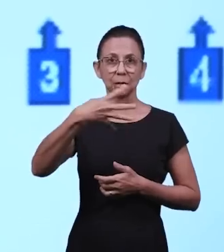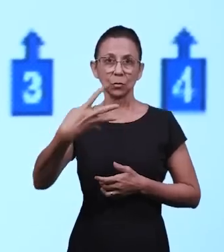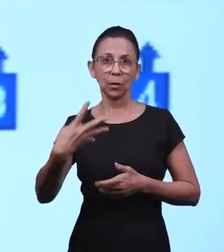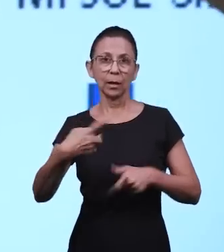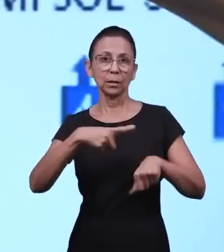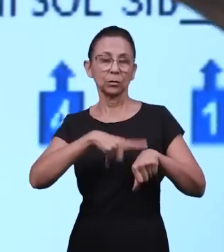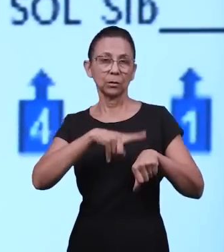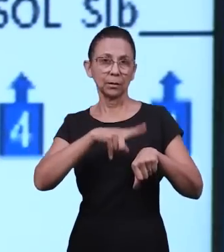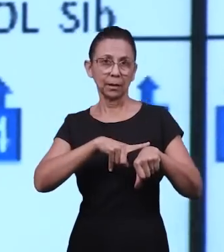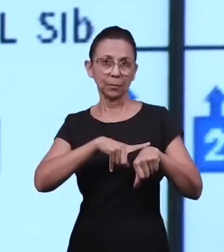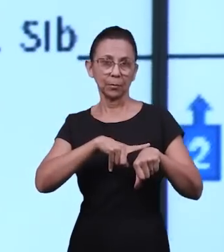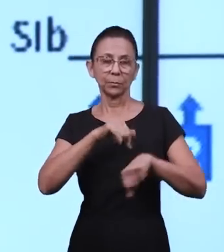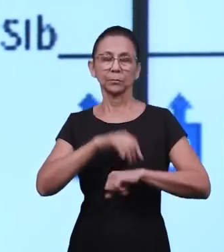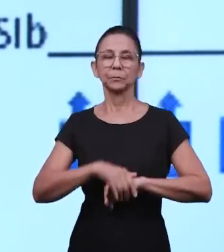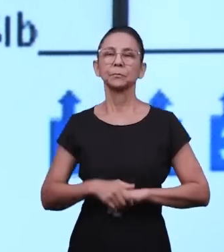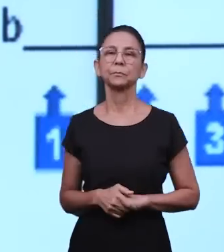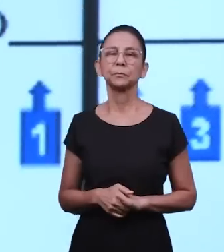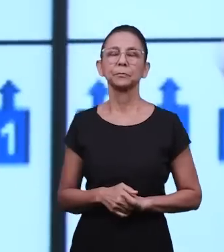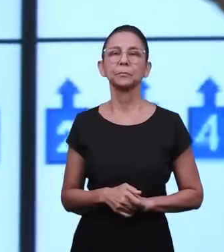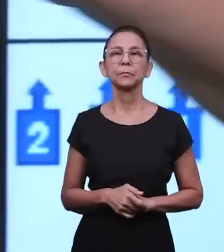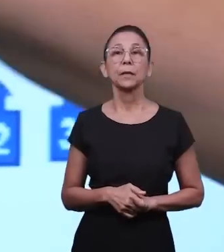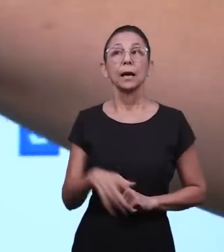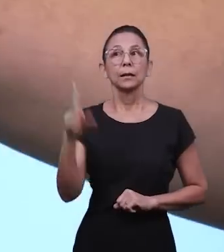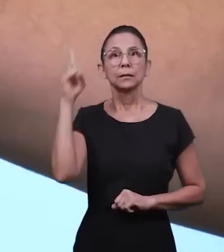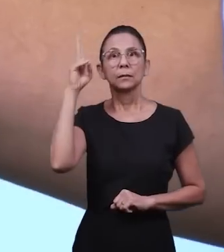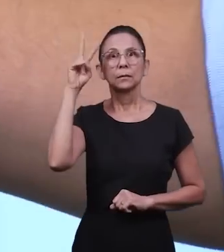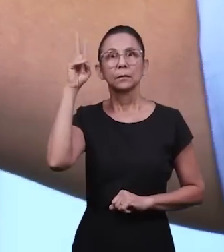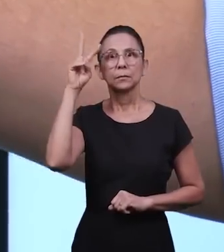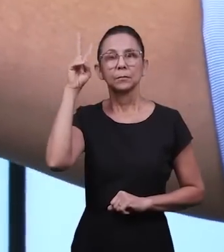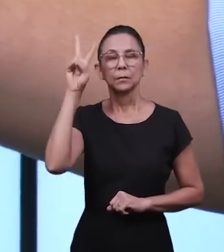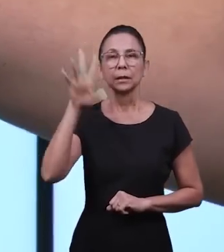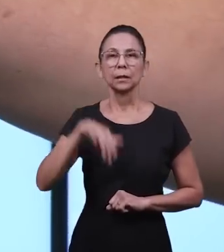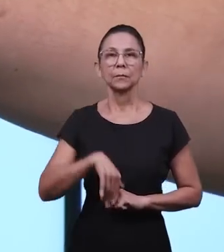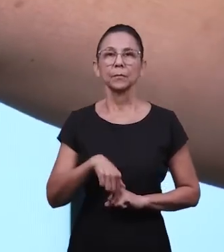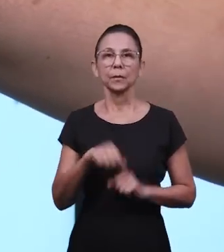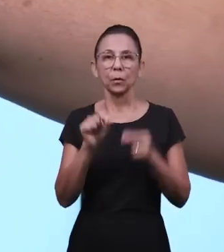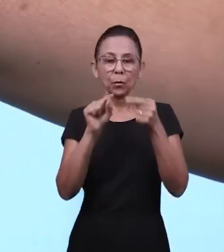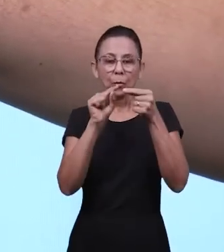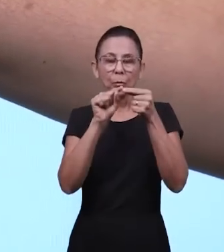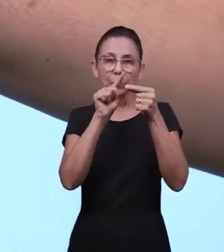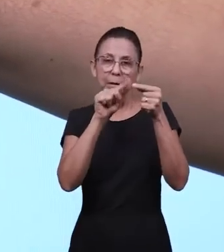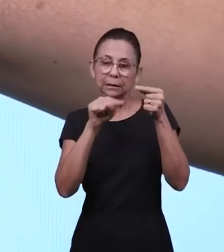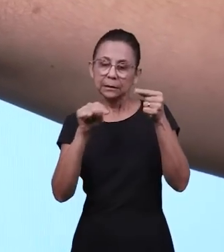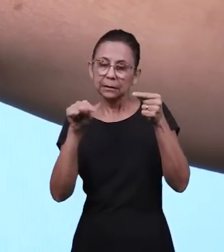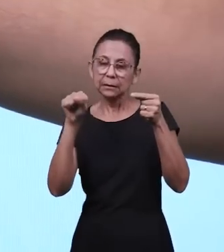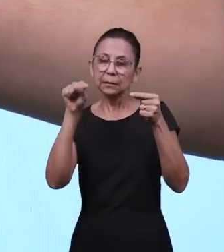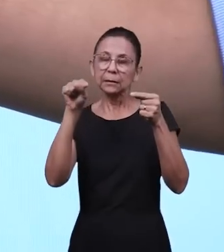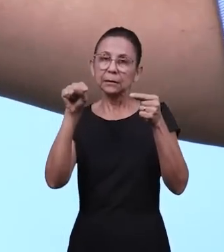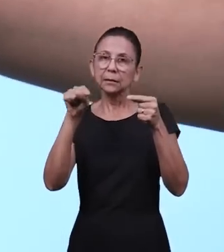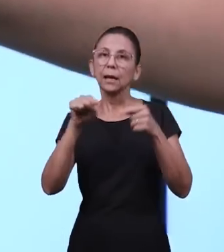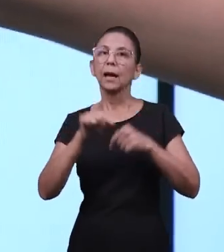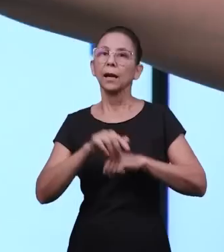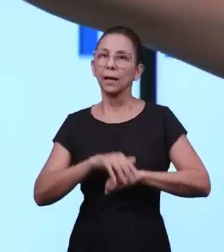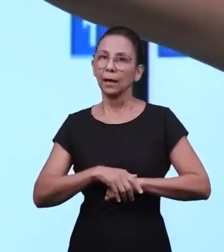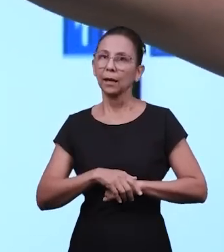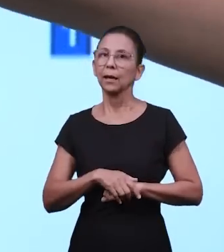tempos para cada compasso. Nós vamos lembrar que temos ligadura. Nós